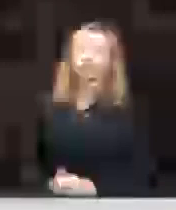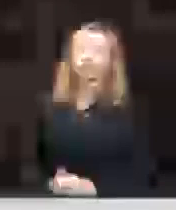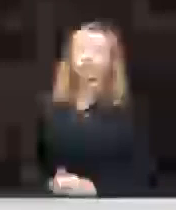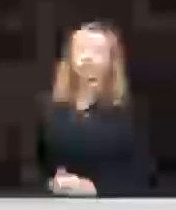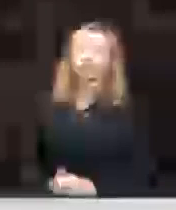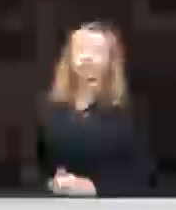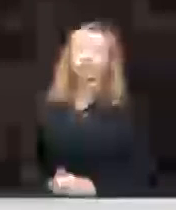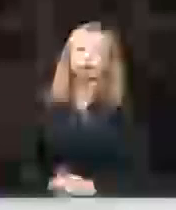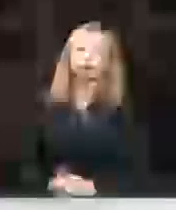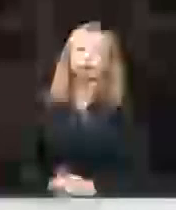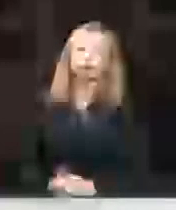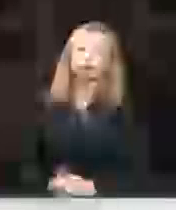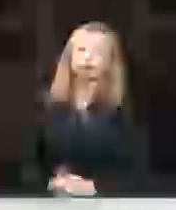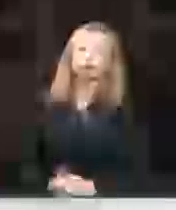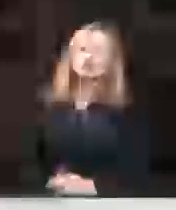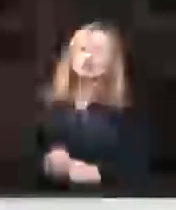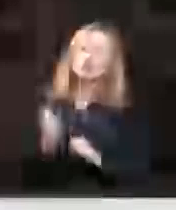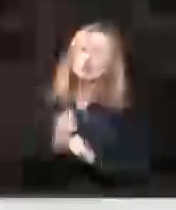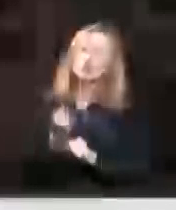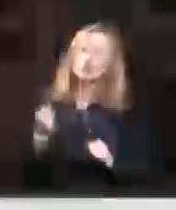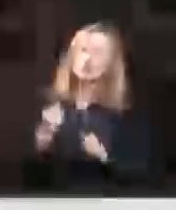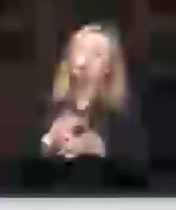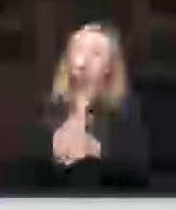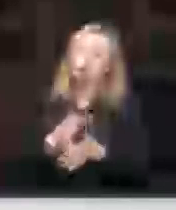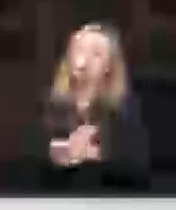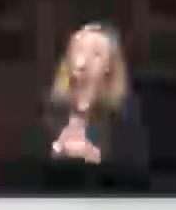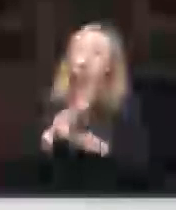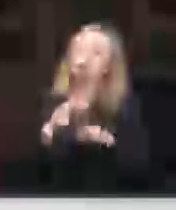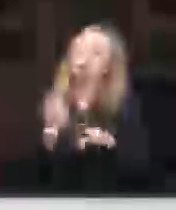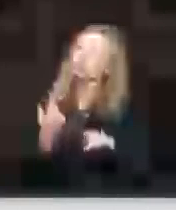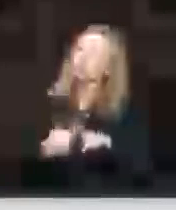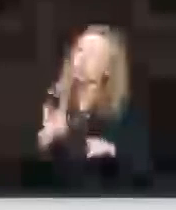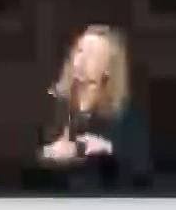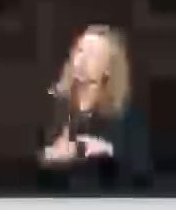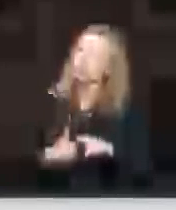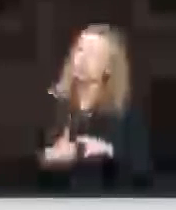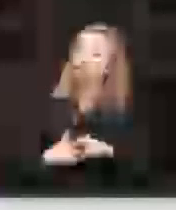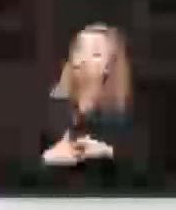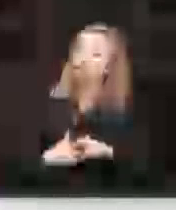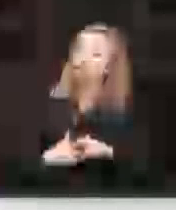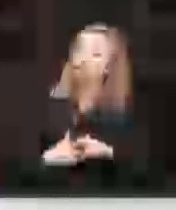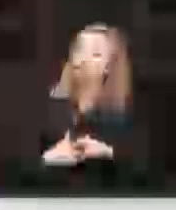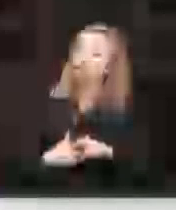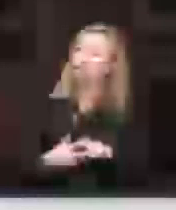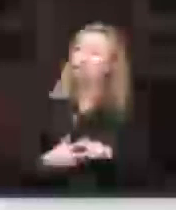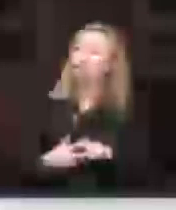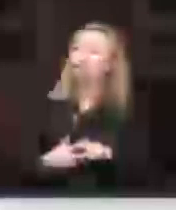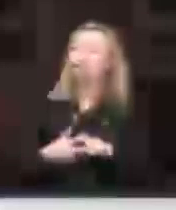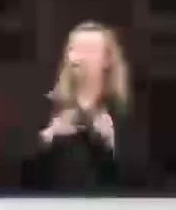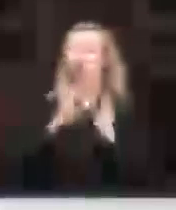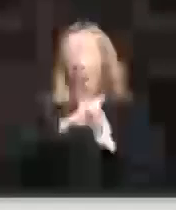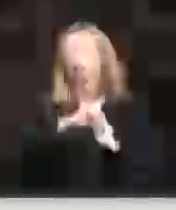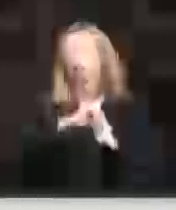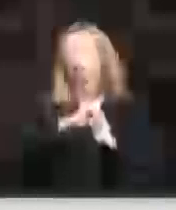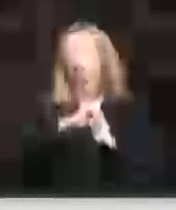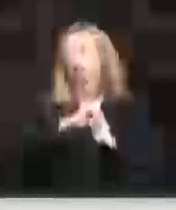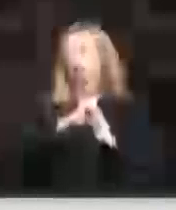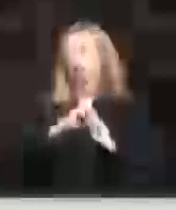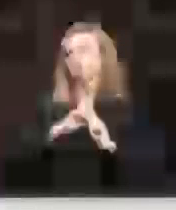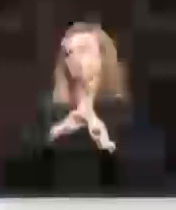arapuca, porque a lei de responsabilidade fiscal diz uma coisa